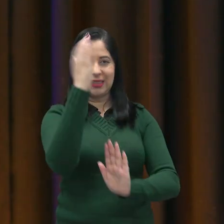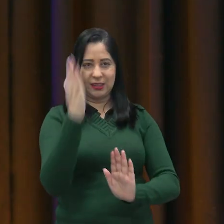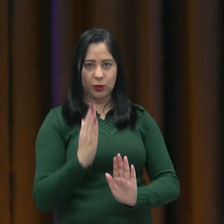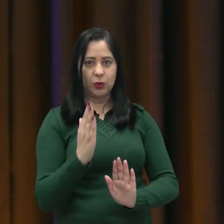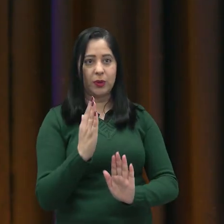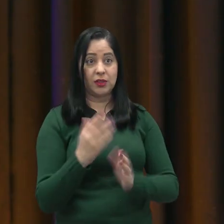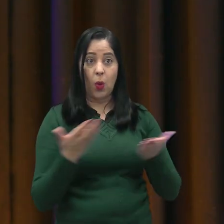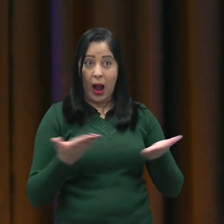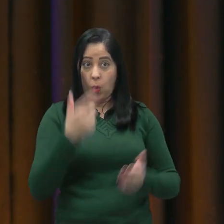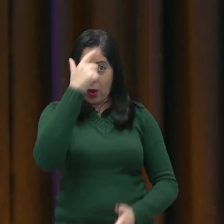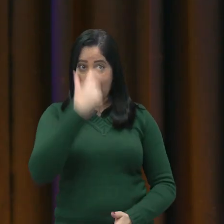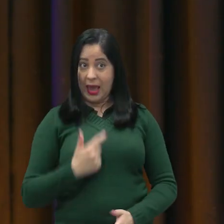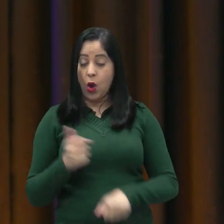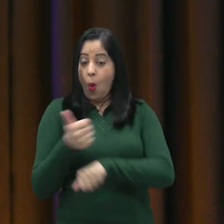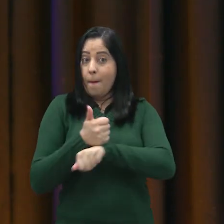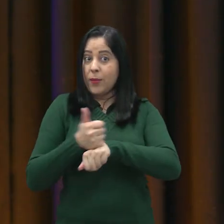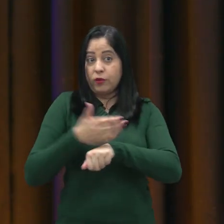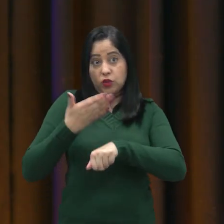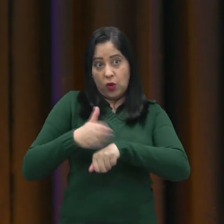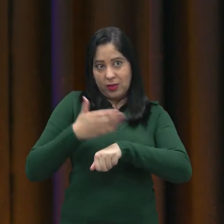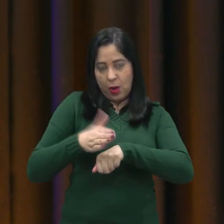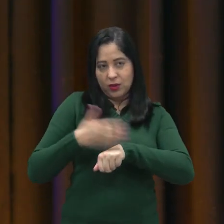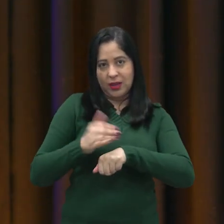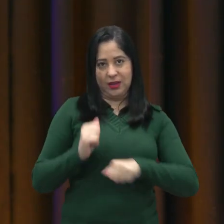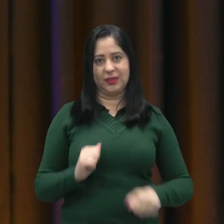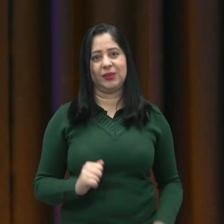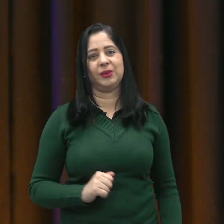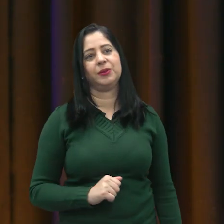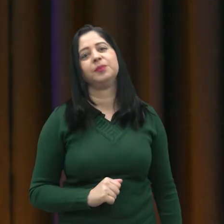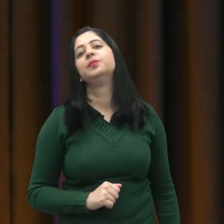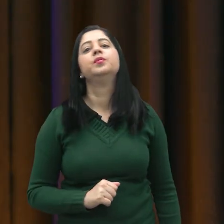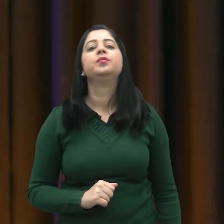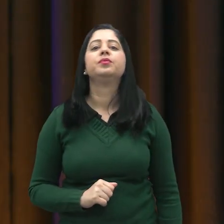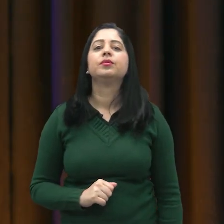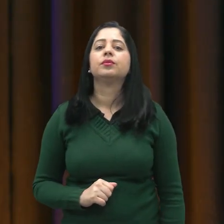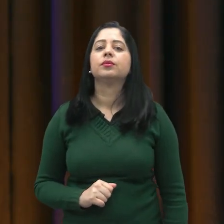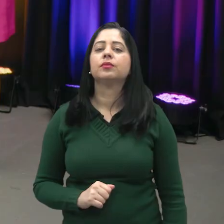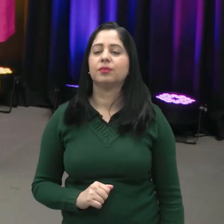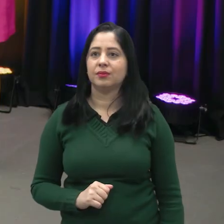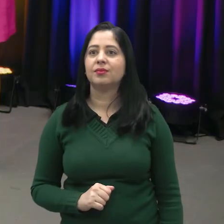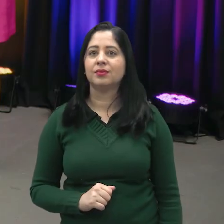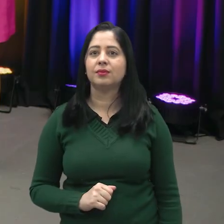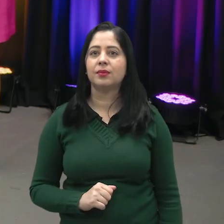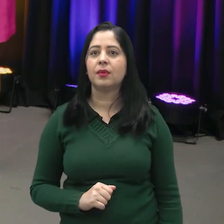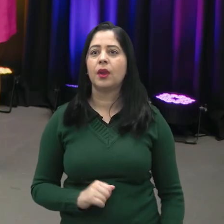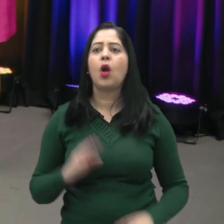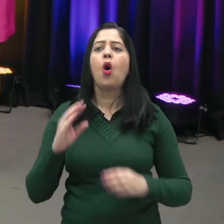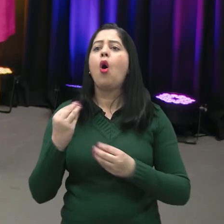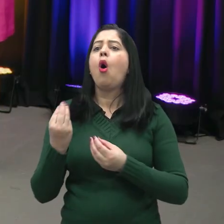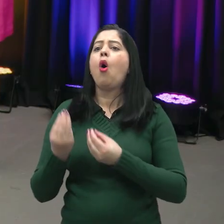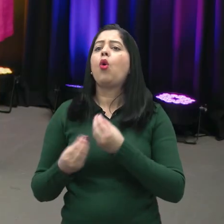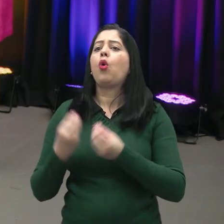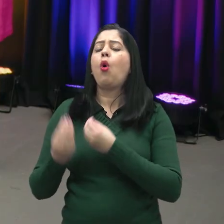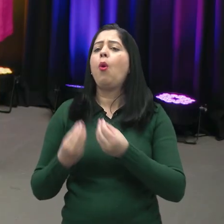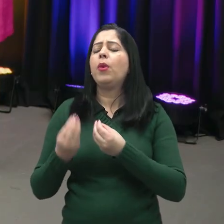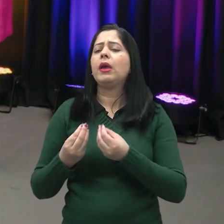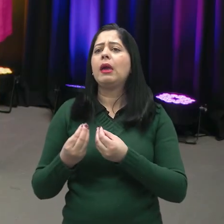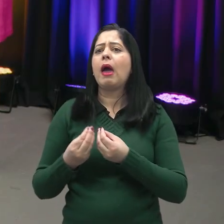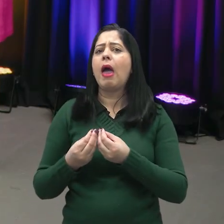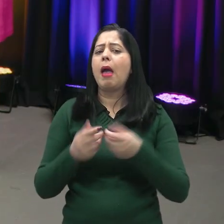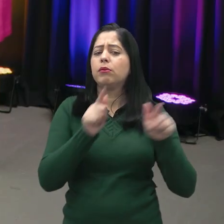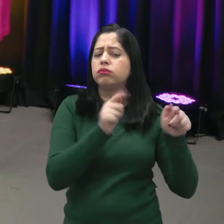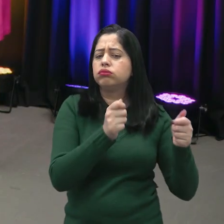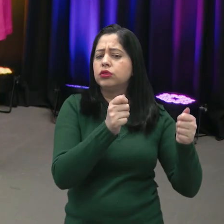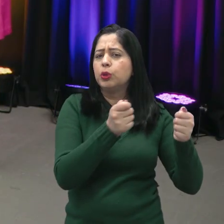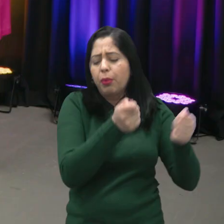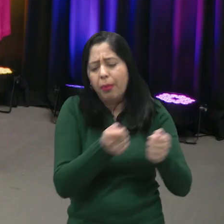Depois de tantos anos como atleta, estou agora como treinador da seleção brasileira também. E como que é a rotina desses atletas que estão no alto